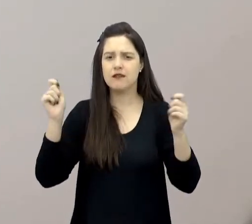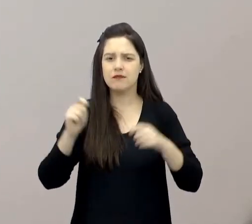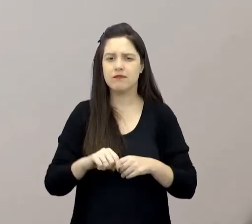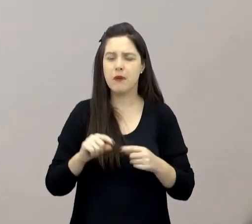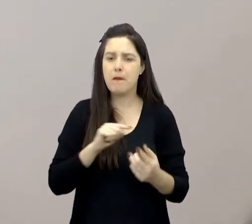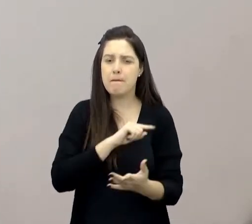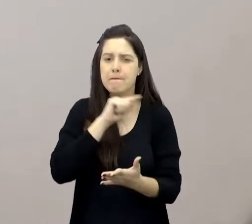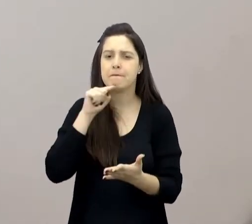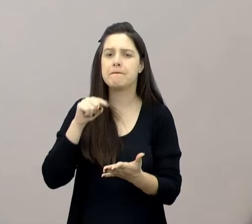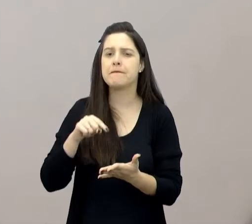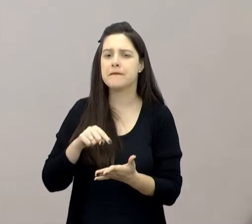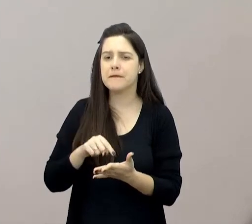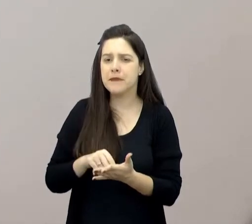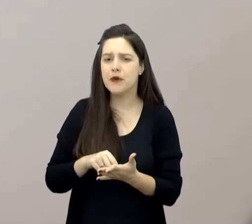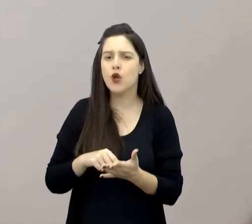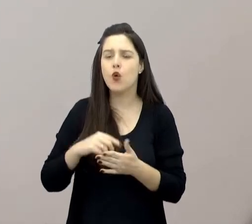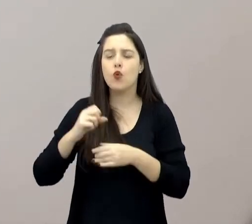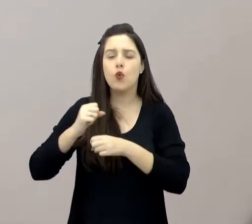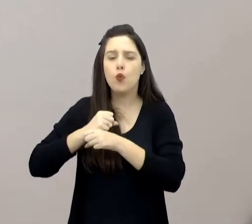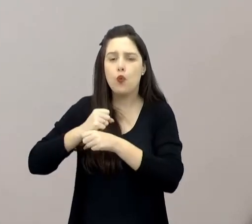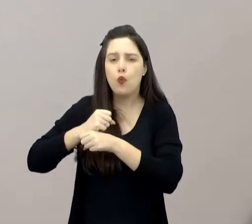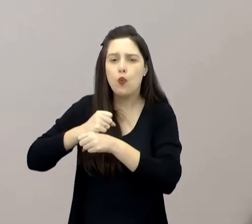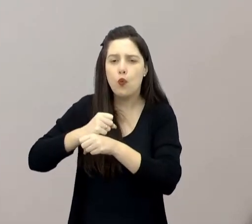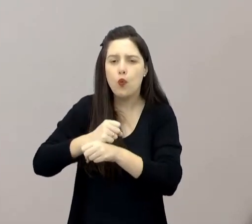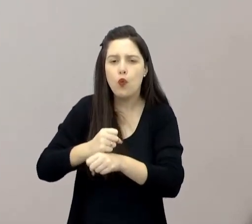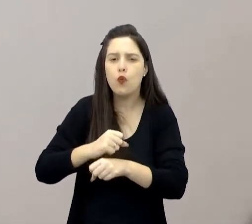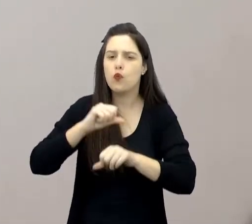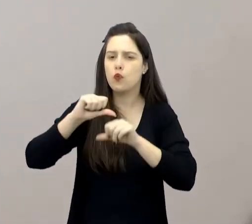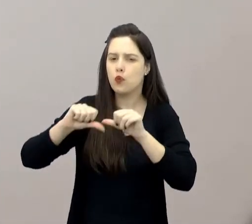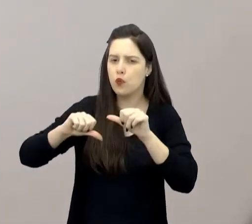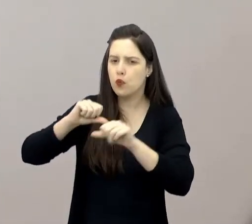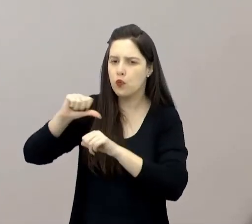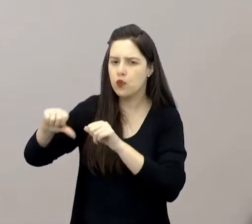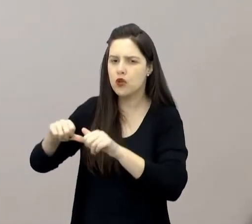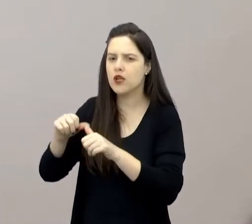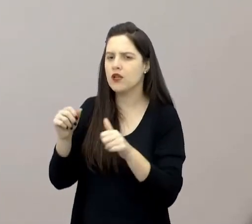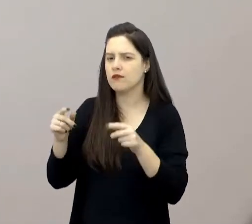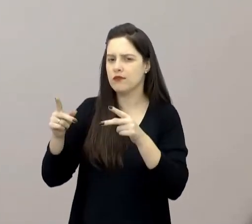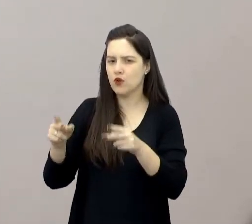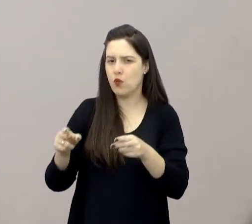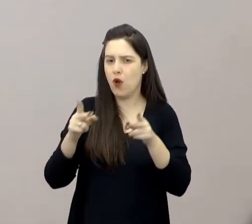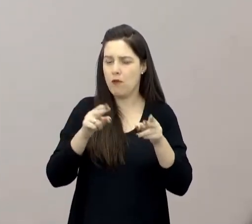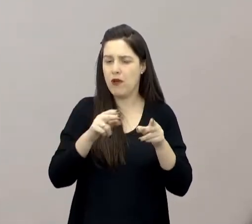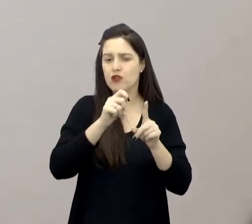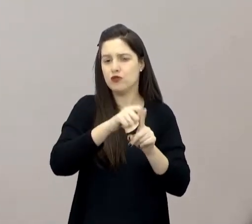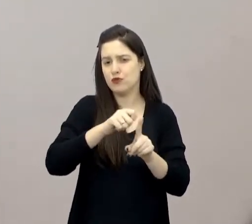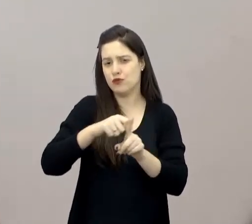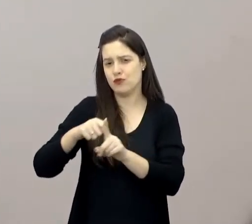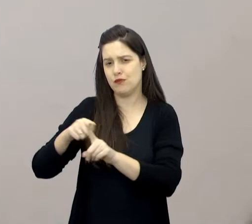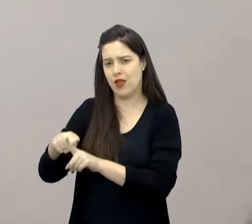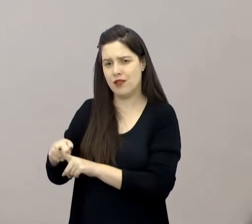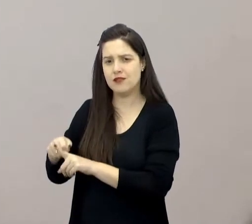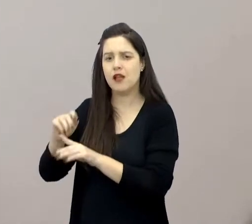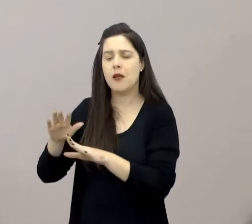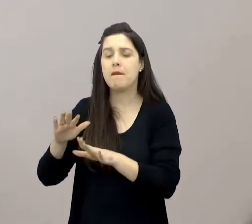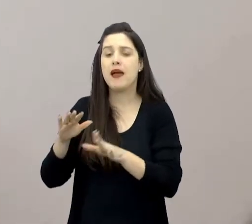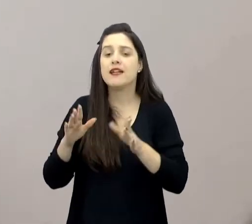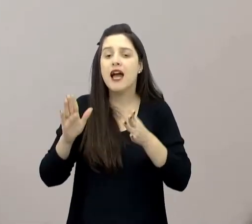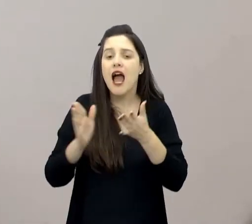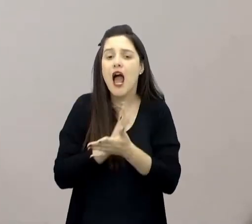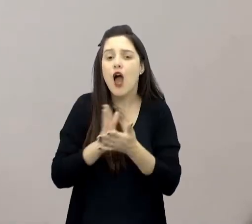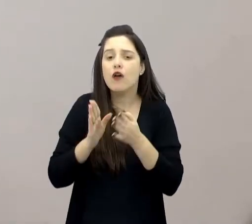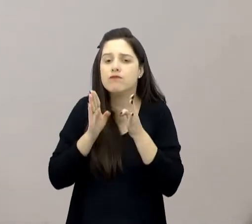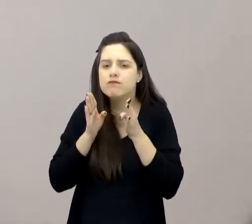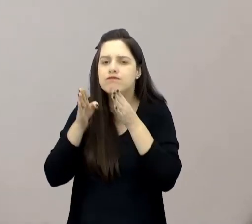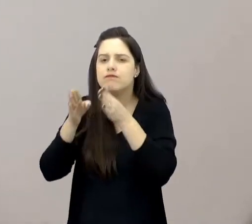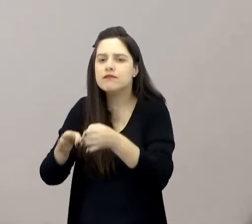que você tem ao longo do ano não acontecem igualmente em todos os meses. Como eu disse, são pontuais, por isso